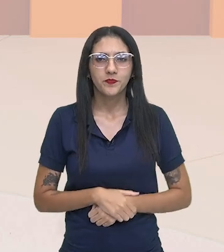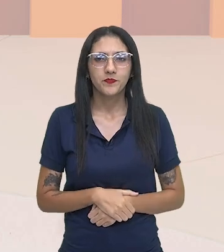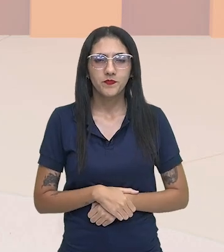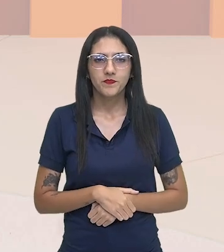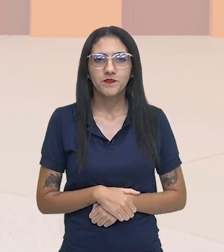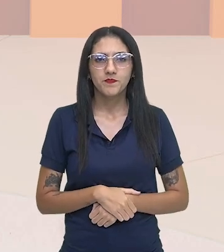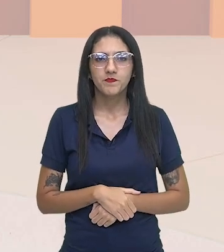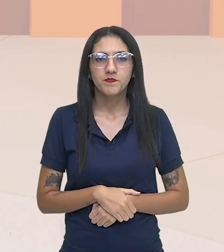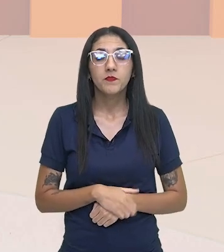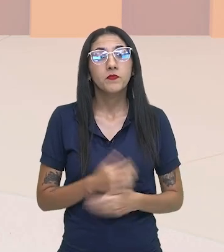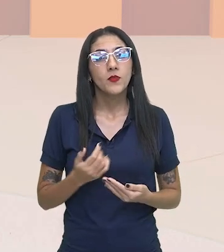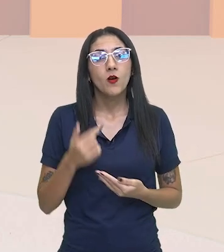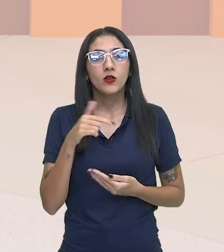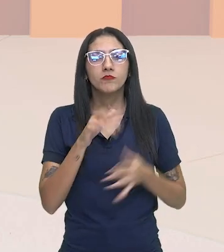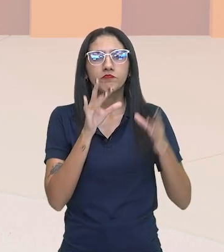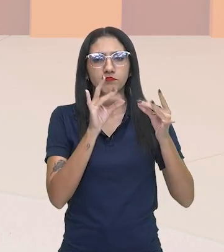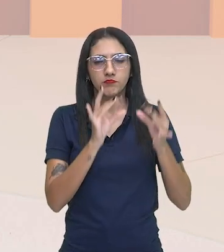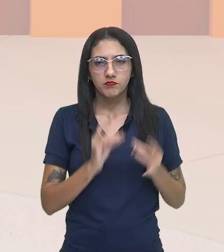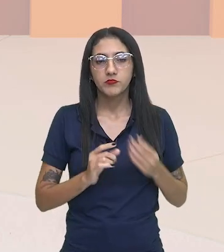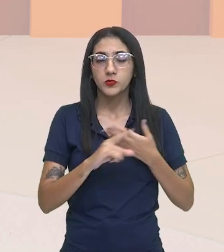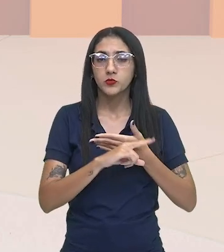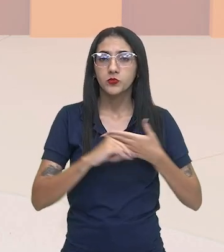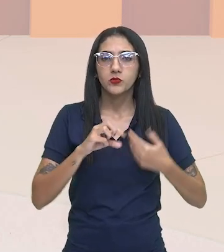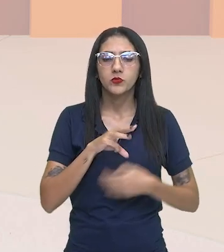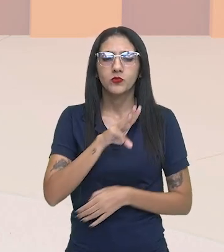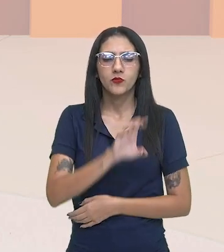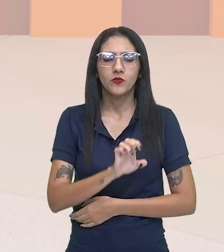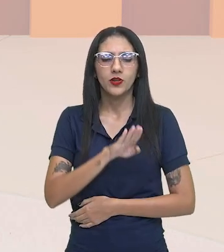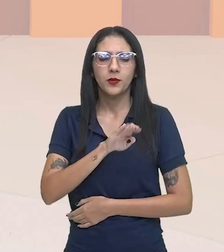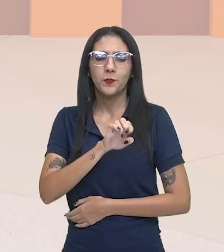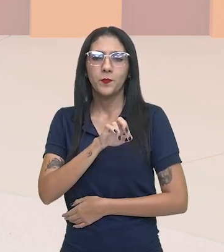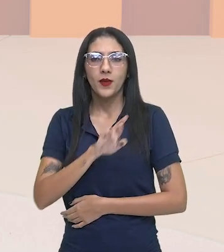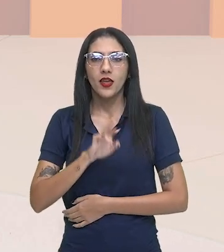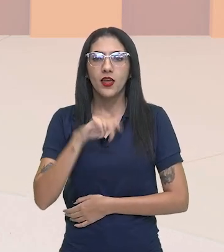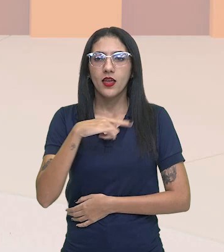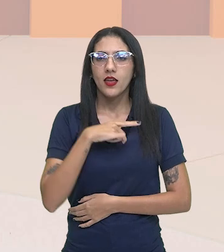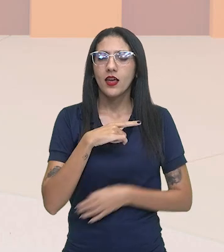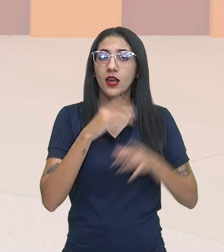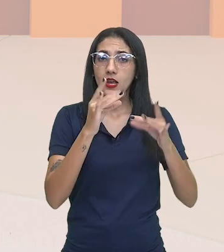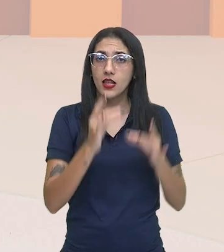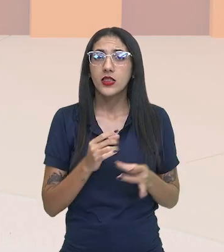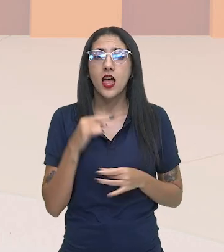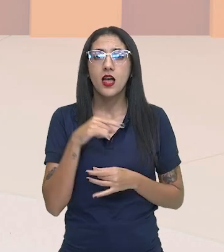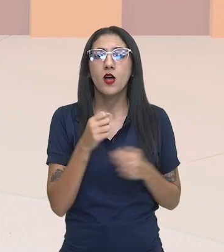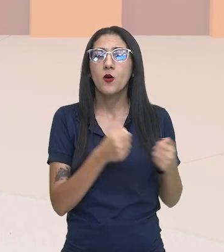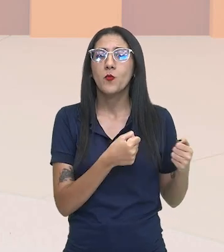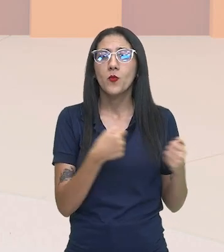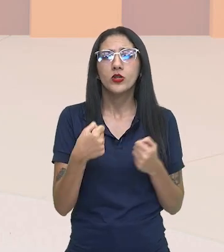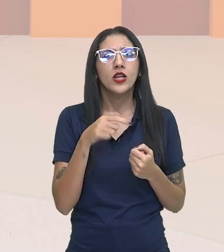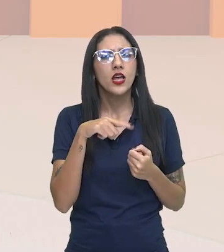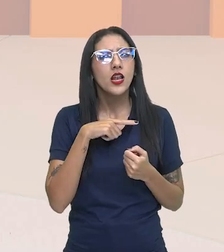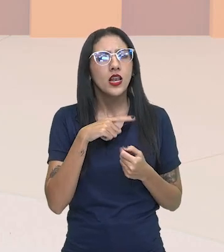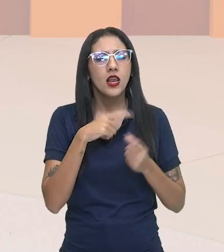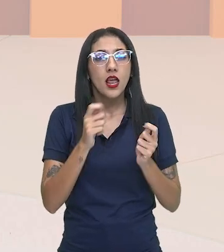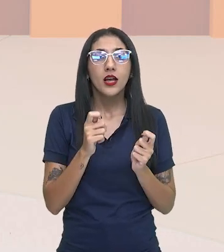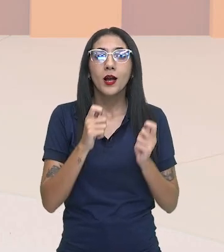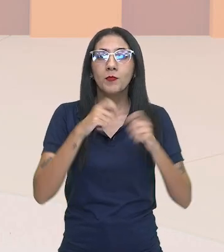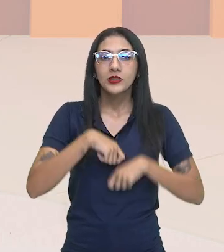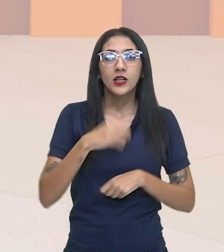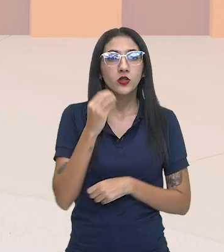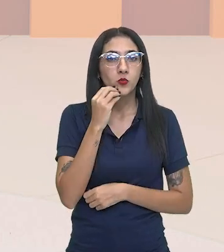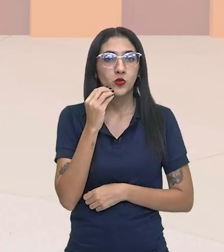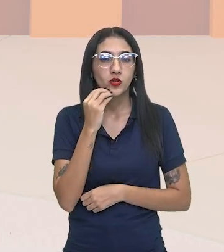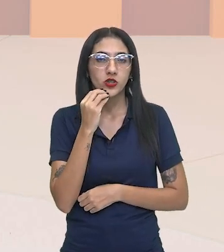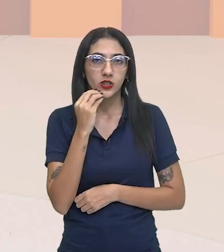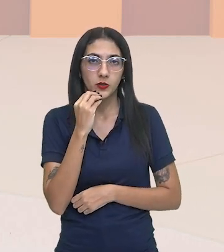concepção weberiana, o poder, e de Max Weber, o poder tem a ver com a possibilidade de impor